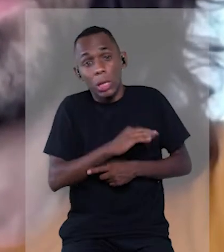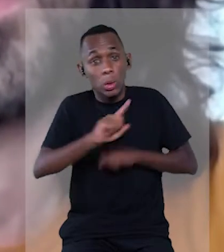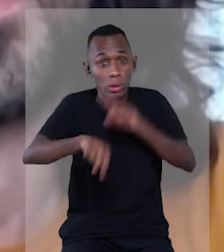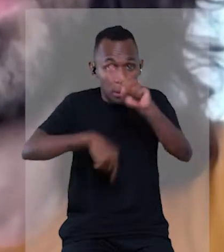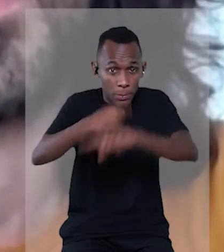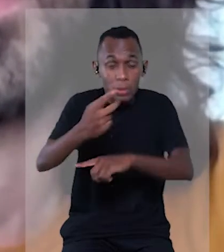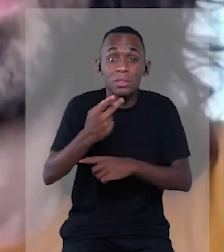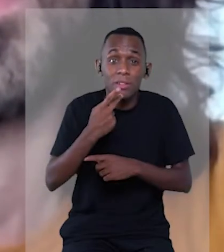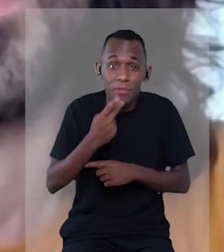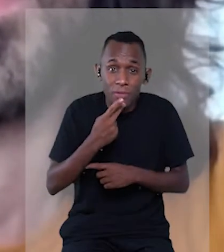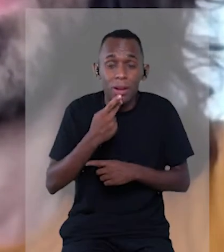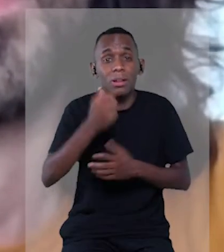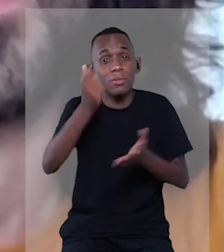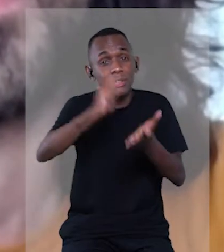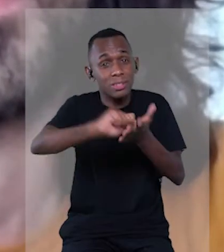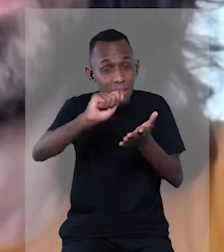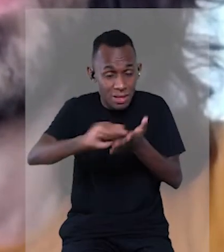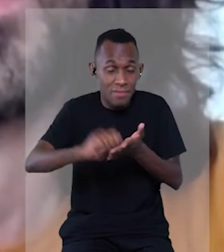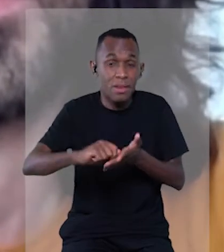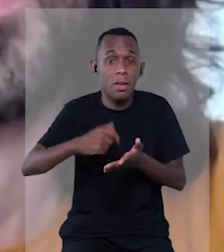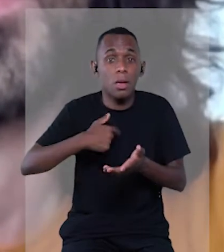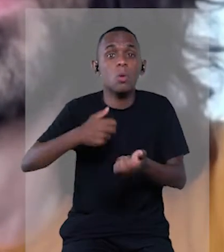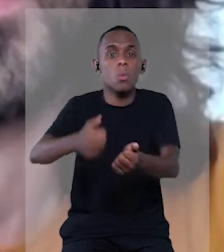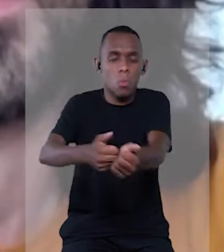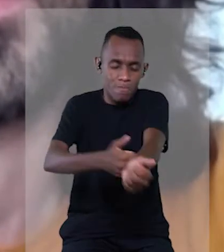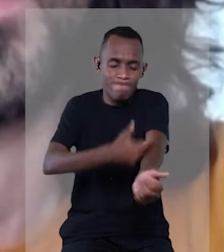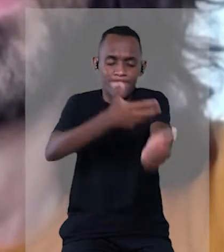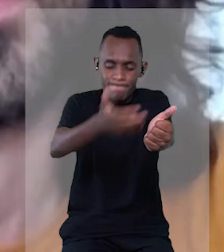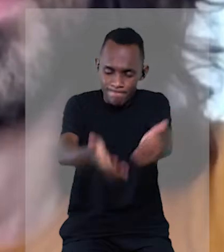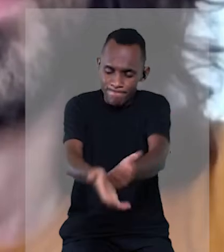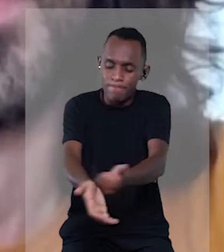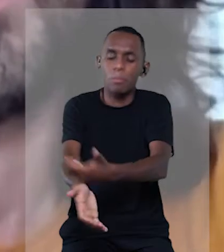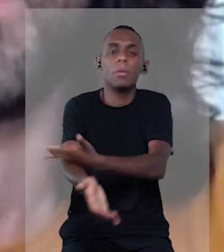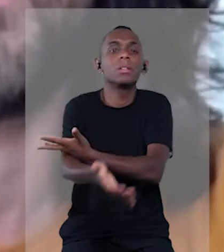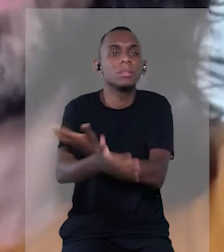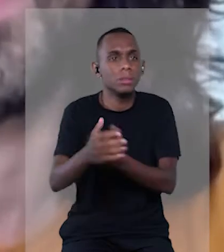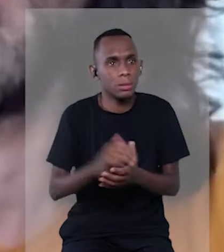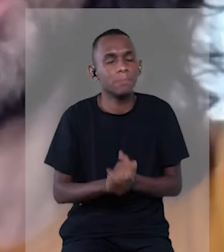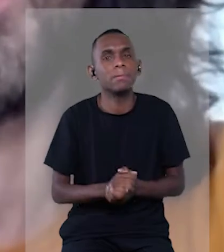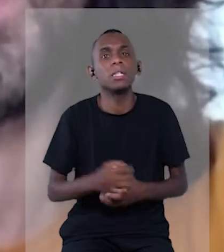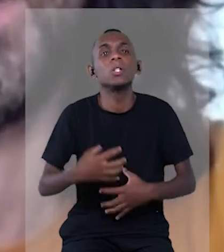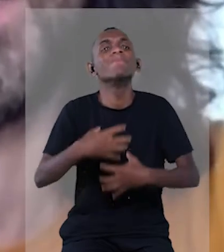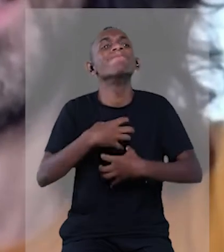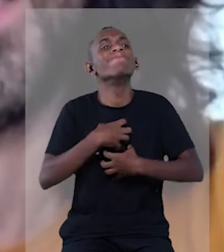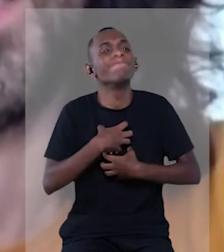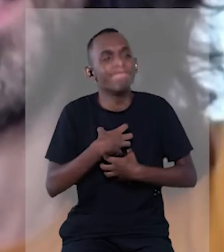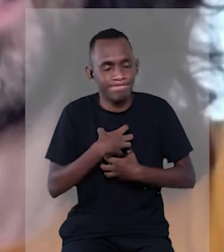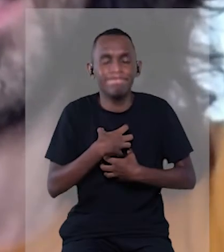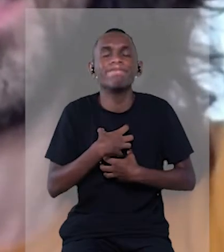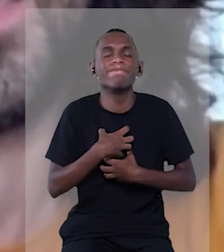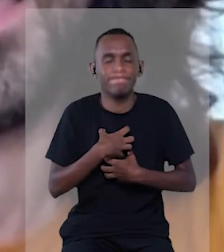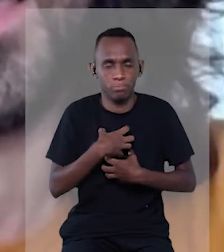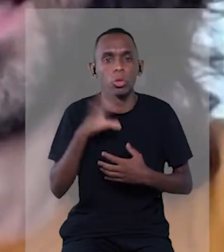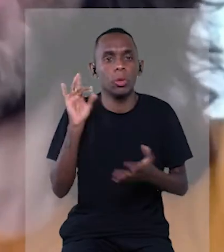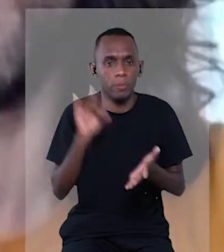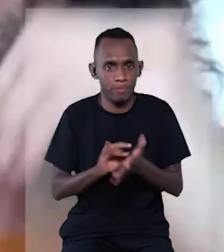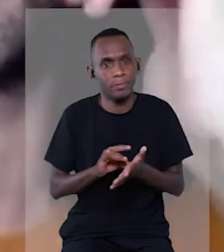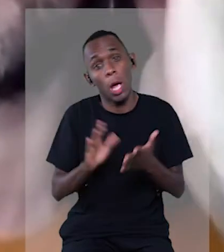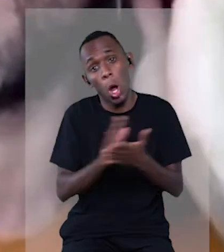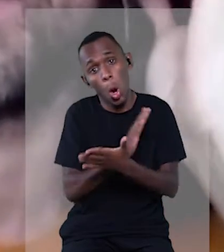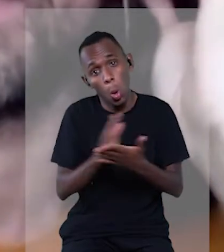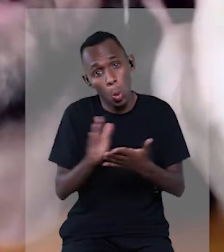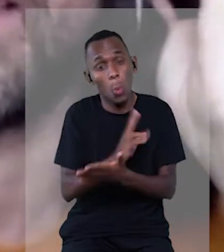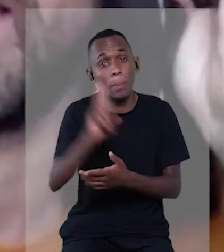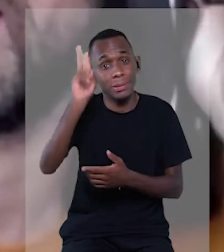aí agora você fala de novo, eu vou reescrever e eu fico bastante emocionado. Me afeta muito, assim.